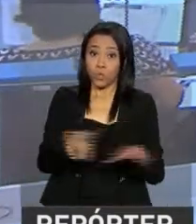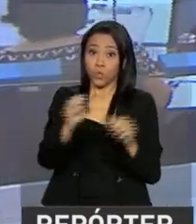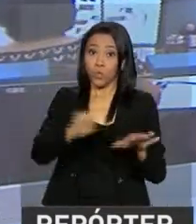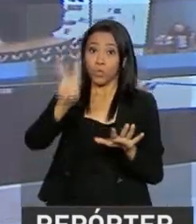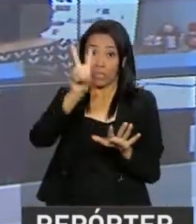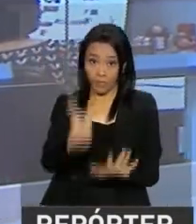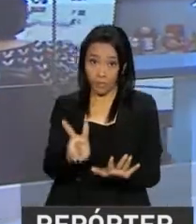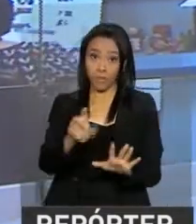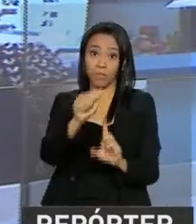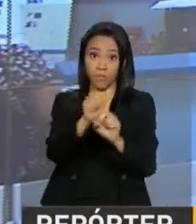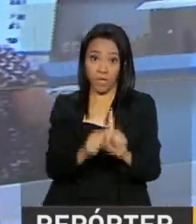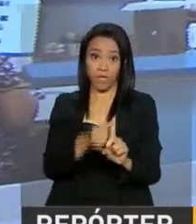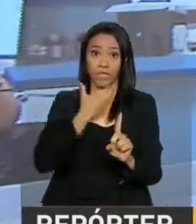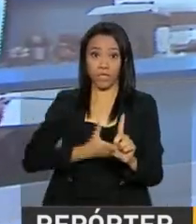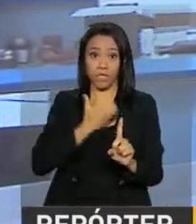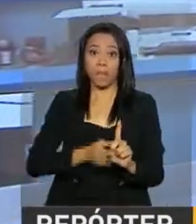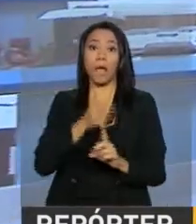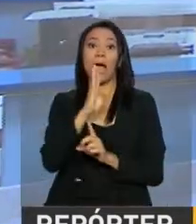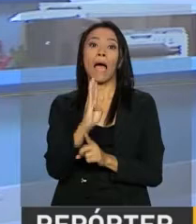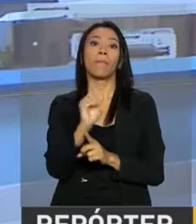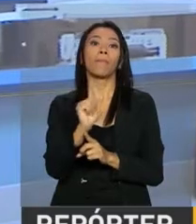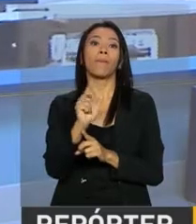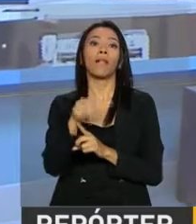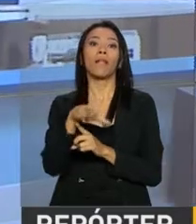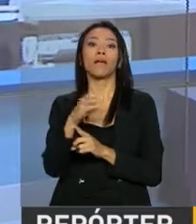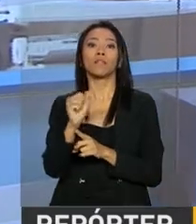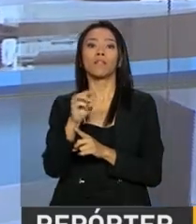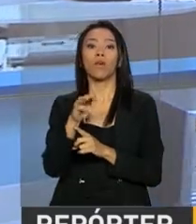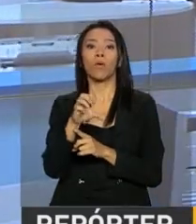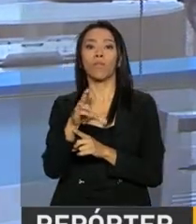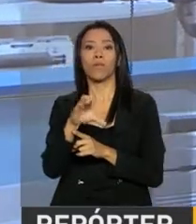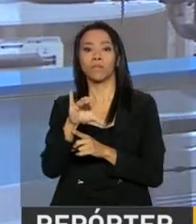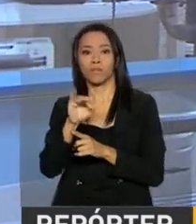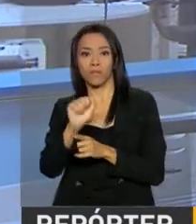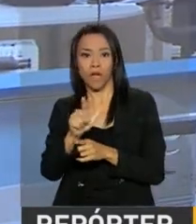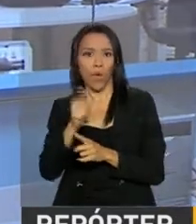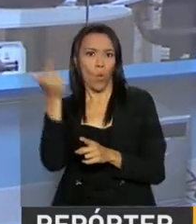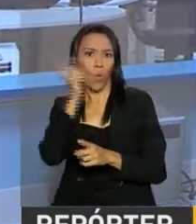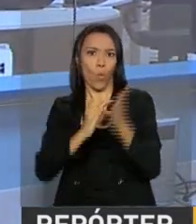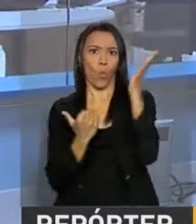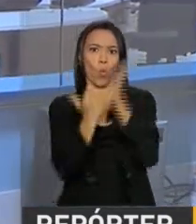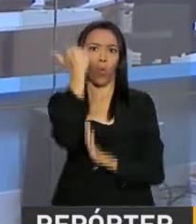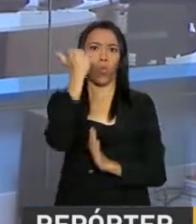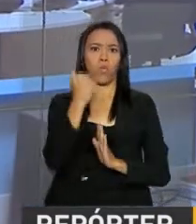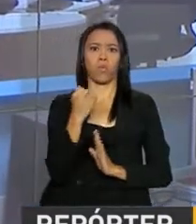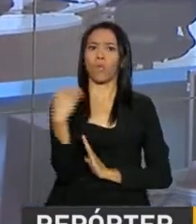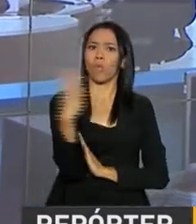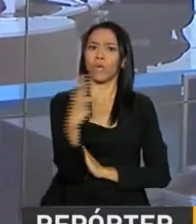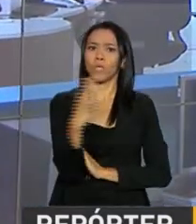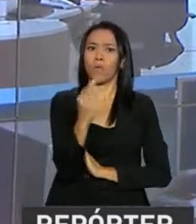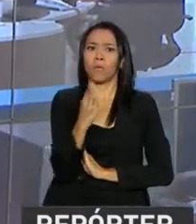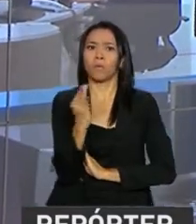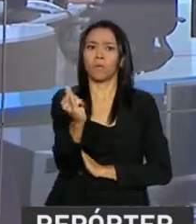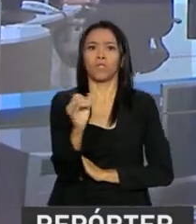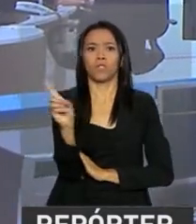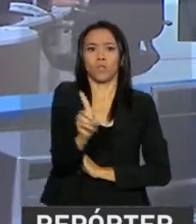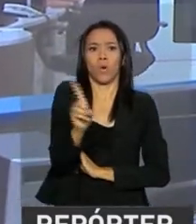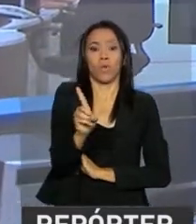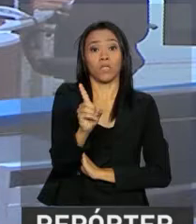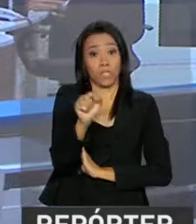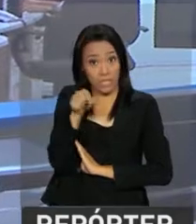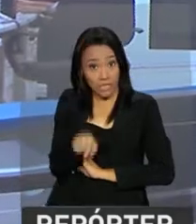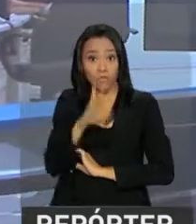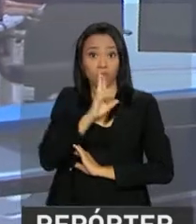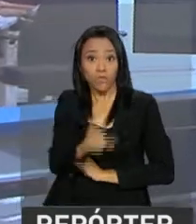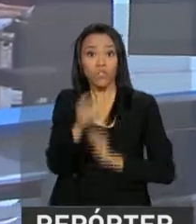a balança comercial brasileira alcançou um superávit de mais de 44 bilhões de dólares o resultado foi divulgado